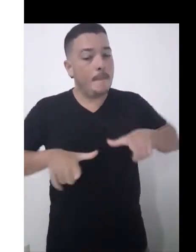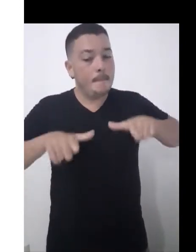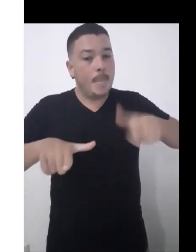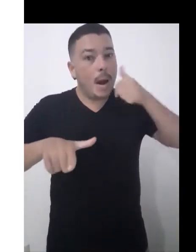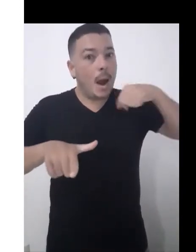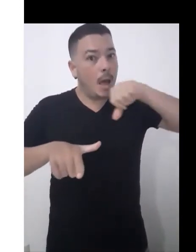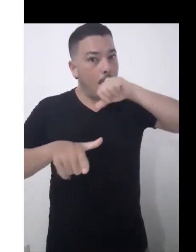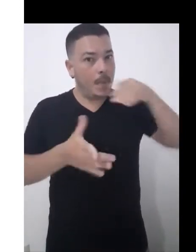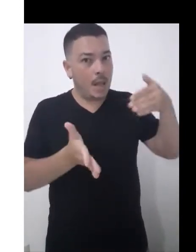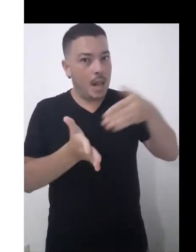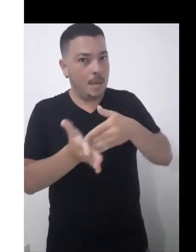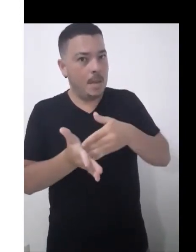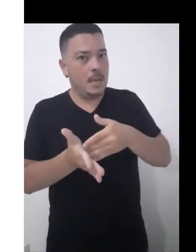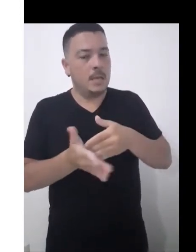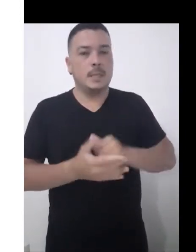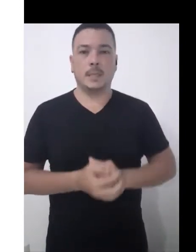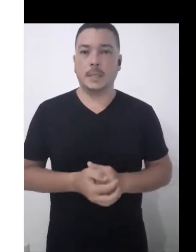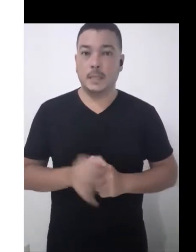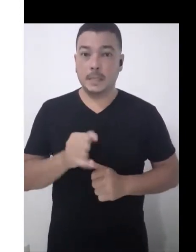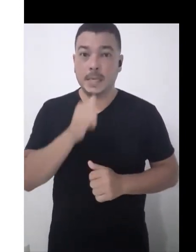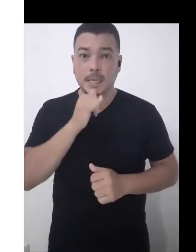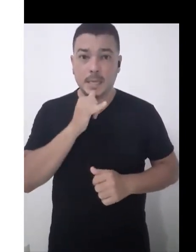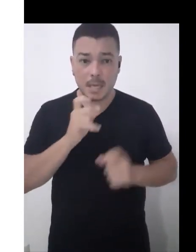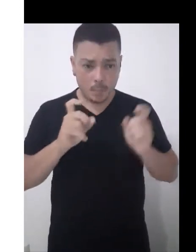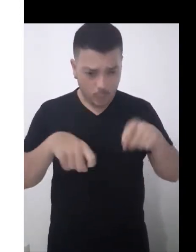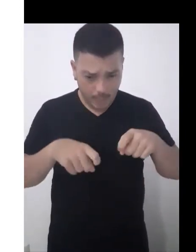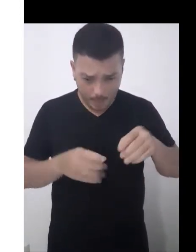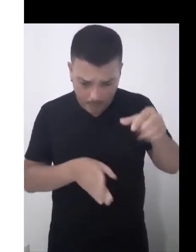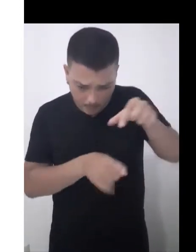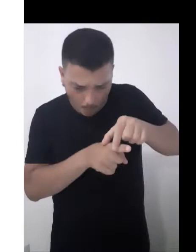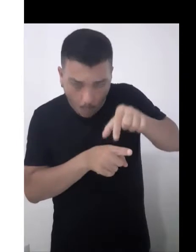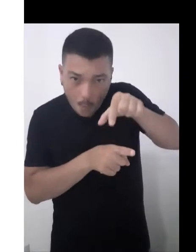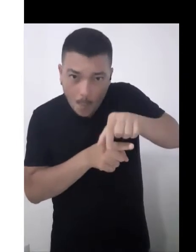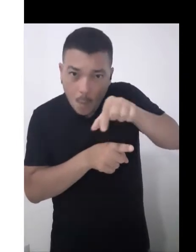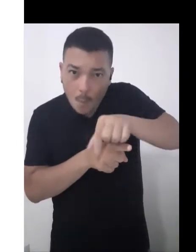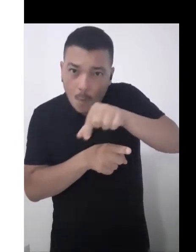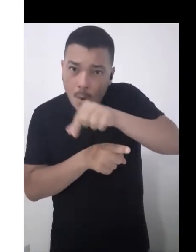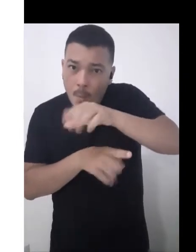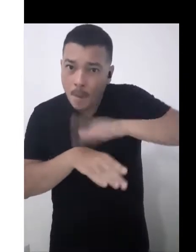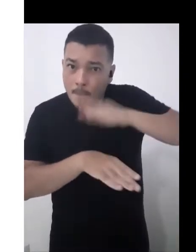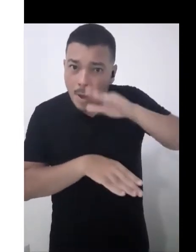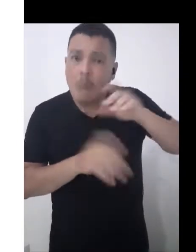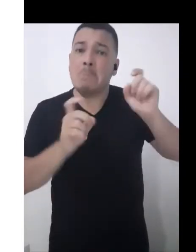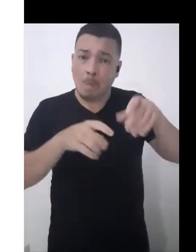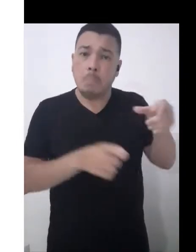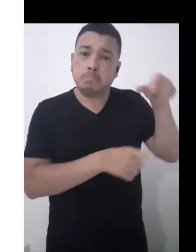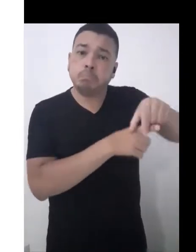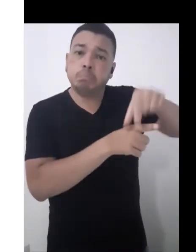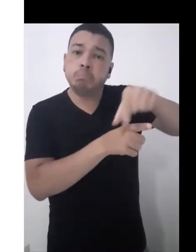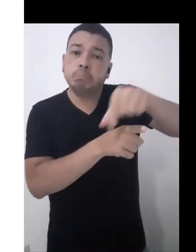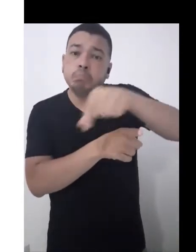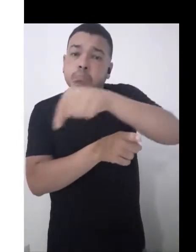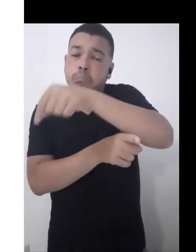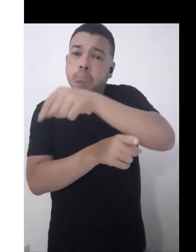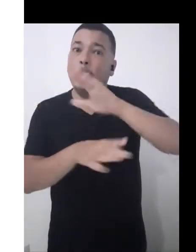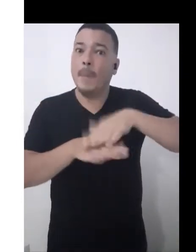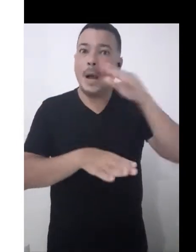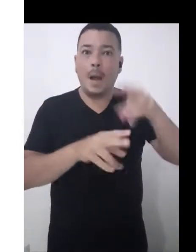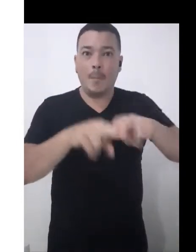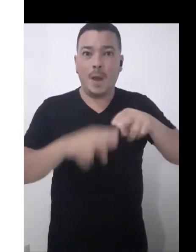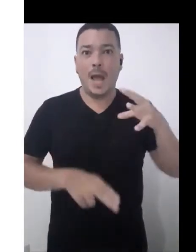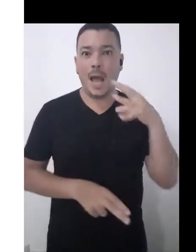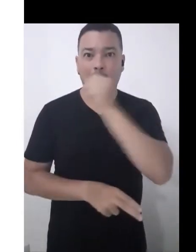de memória RAM. Se ainda não está naquele limite, eu posso melhorar as características do meu computador acrescentando mais memória RAM. Então isso é bem